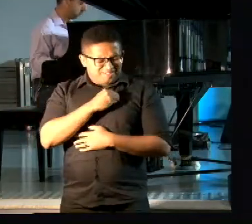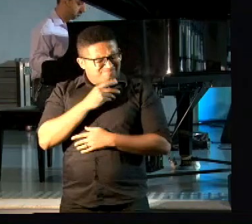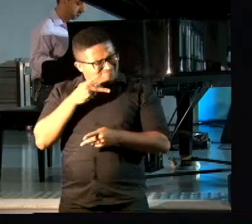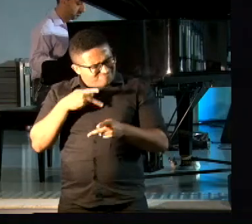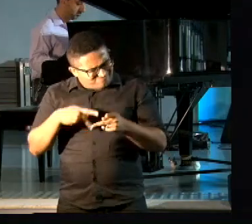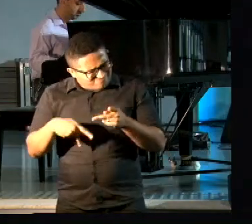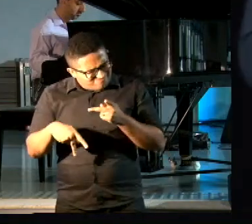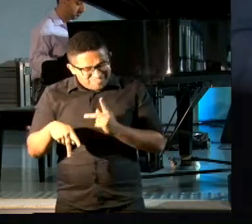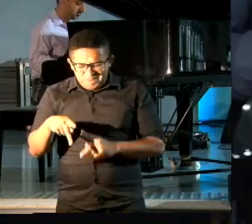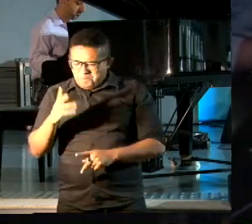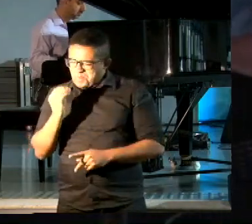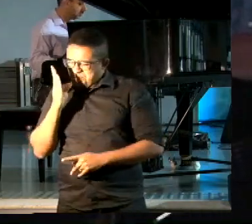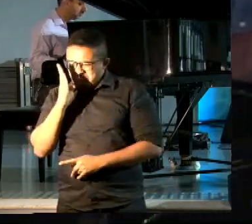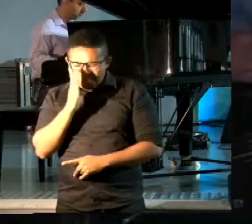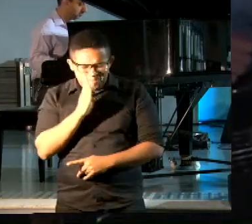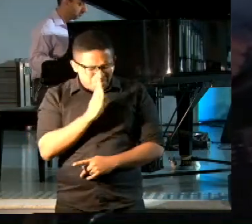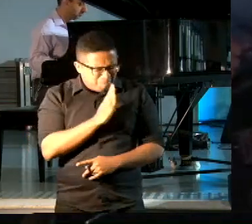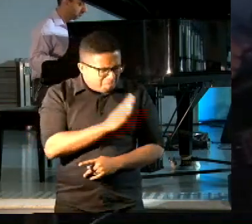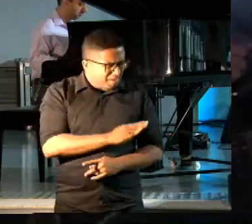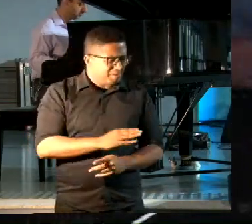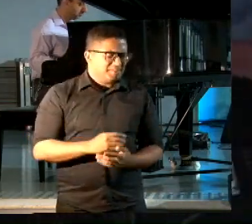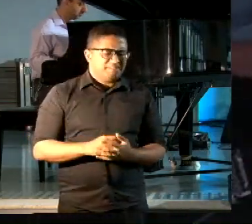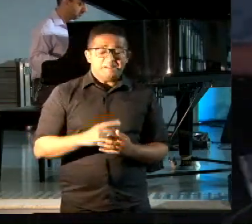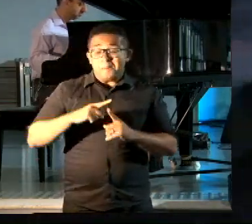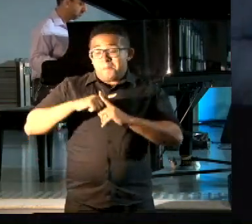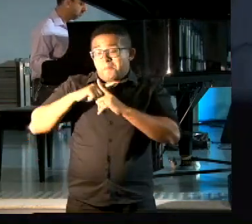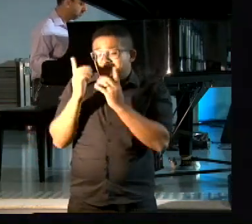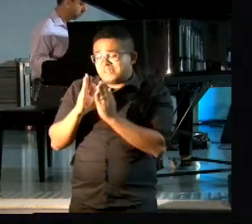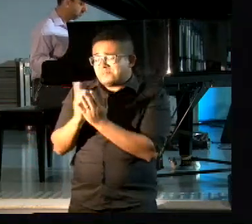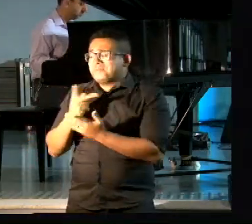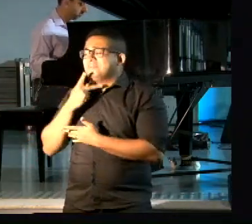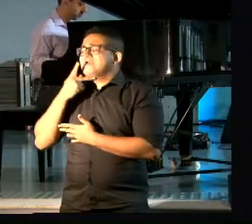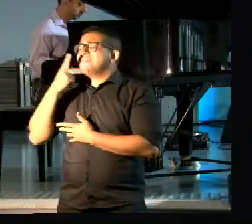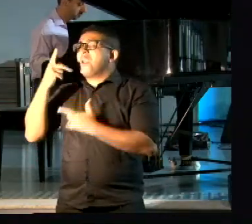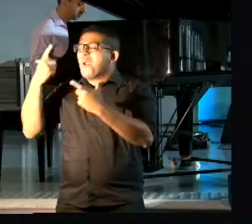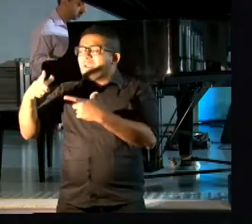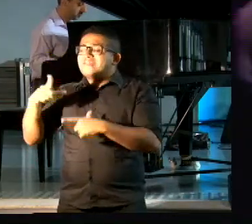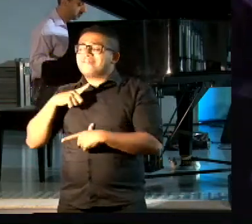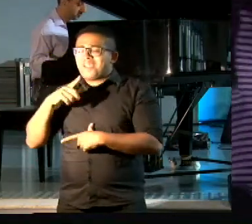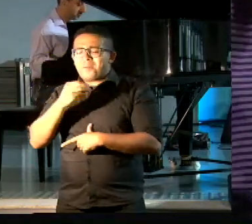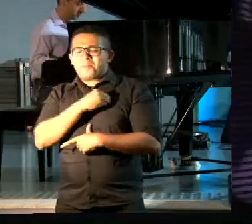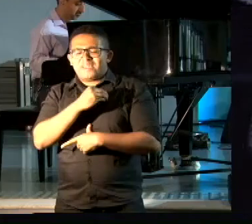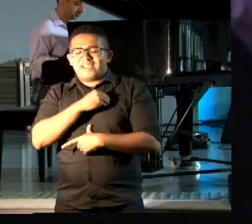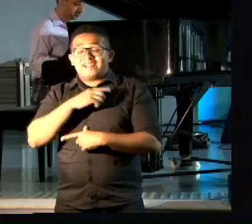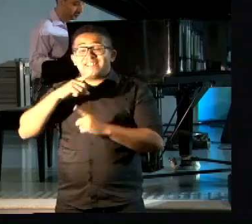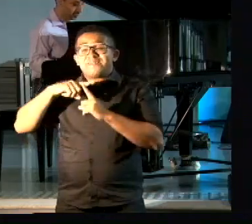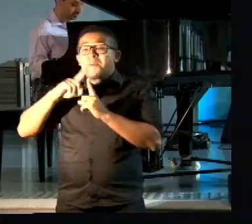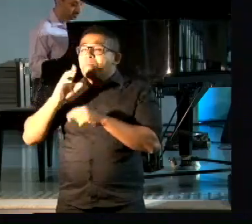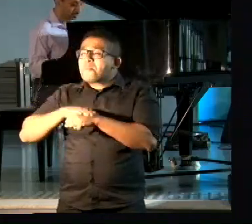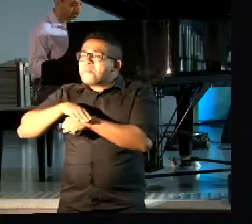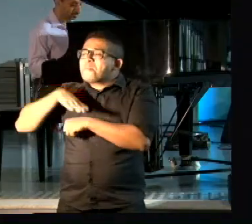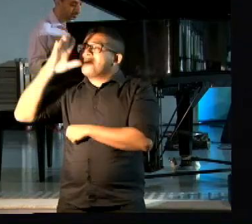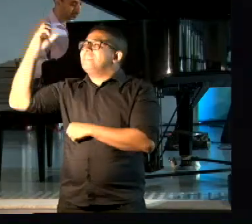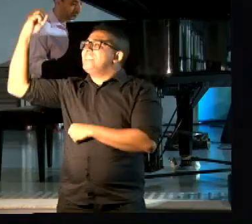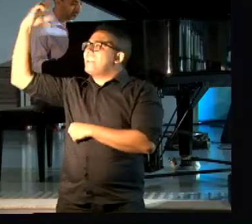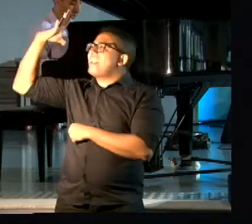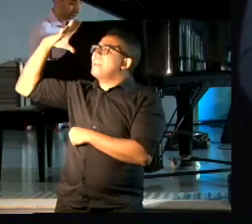são abomináveis. Mas a Bíblia diz que onde abundou o pecado, superabundou a